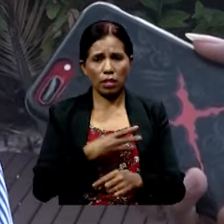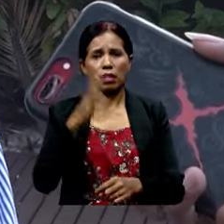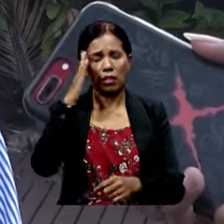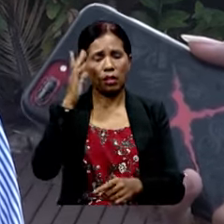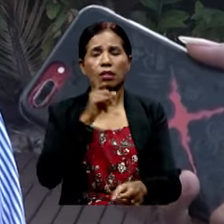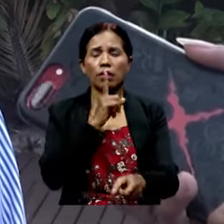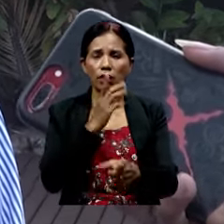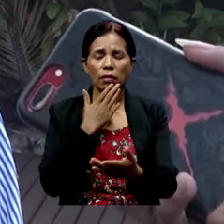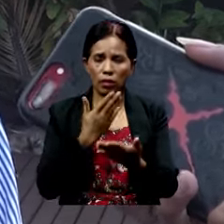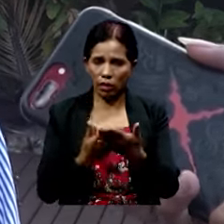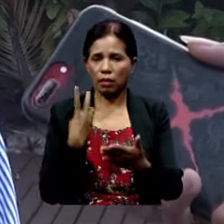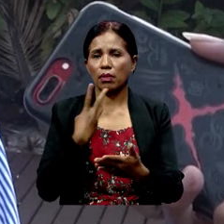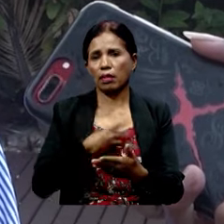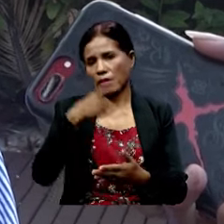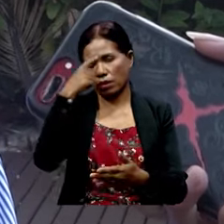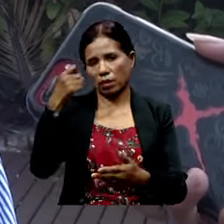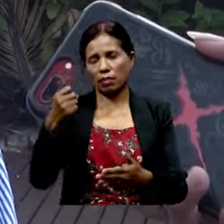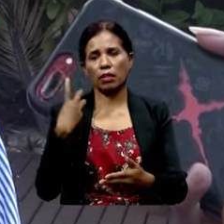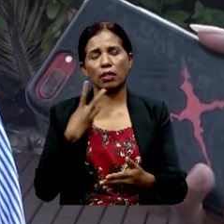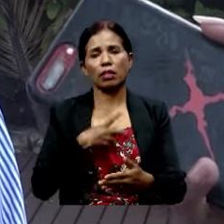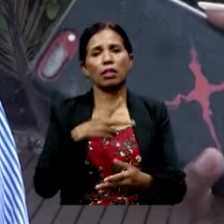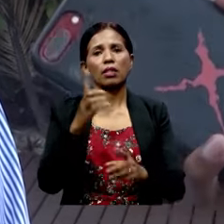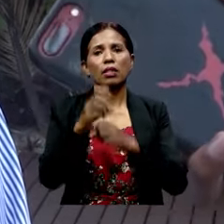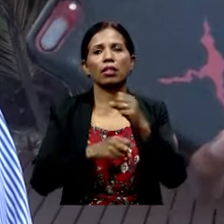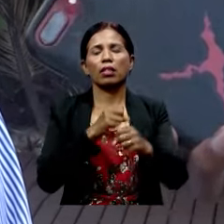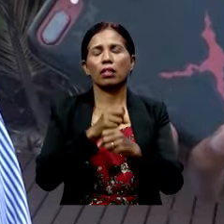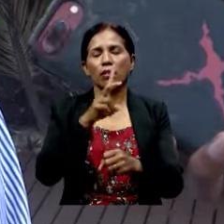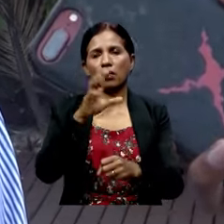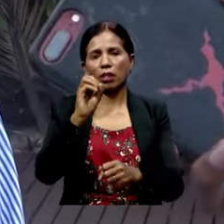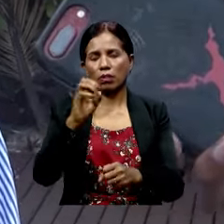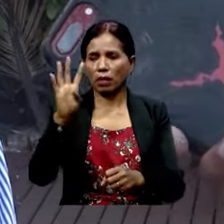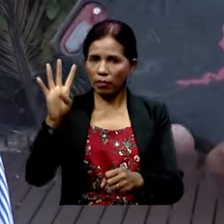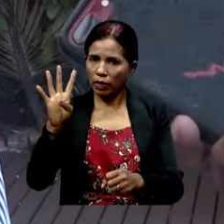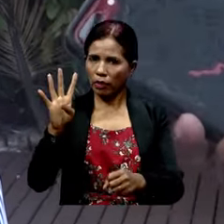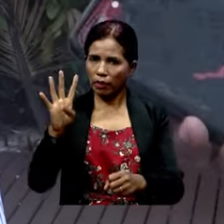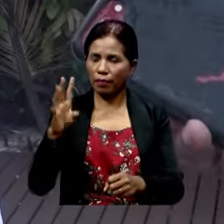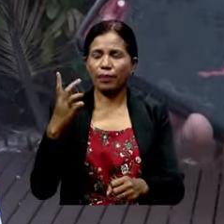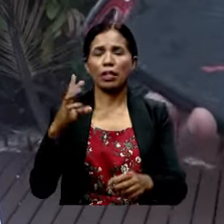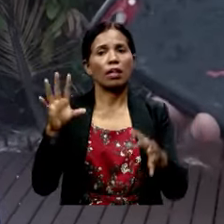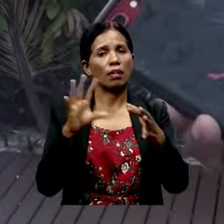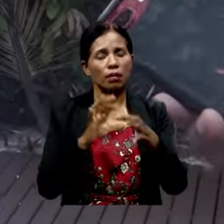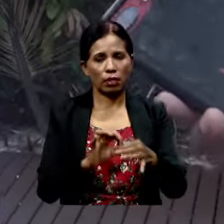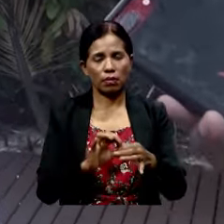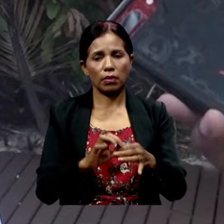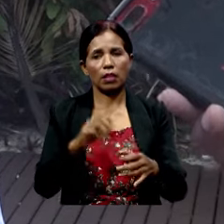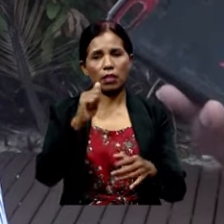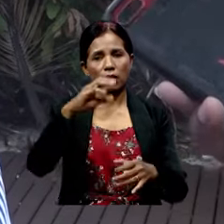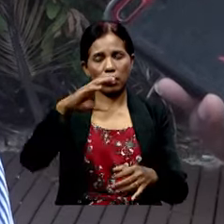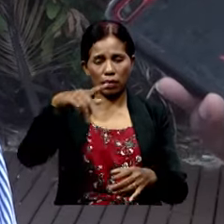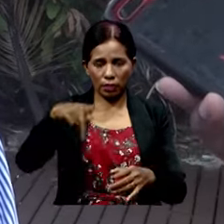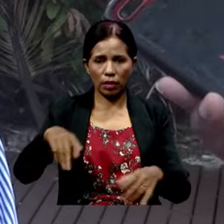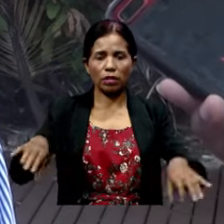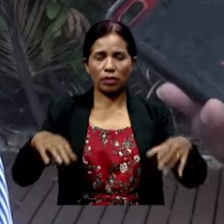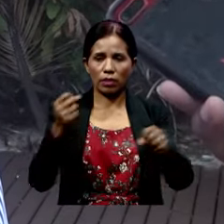dia que vai estar, também está desde 2004, mas é membro ACP, onde